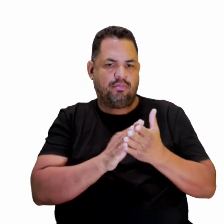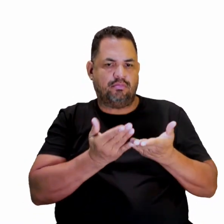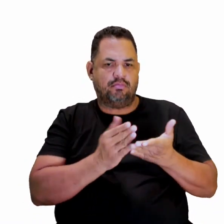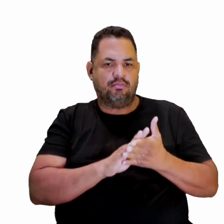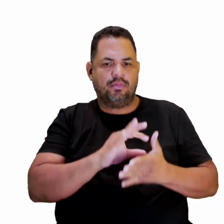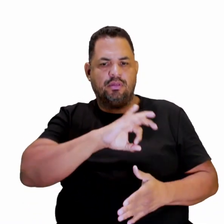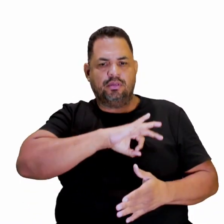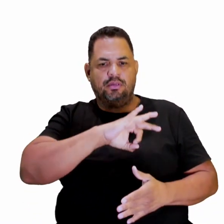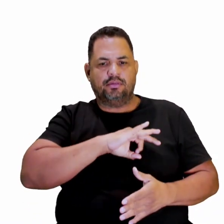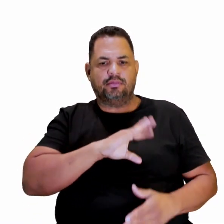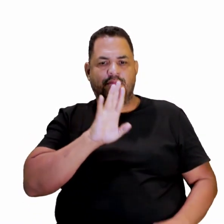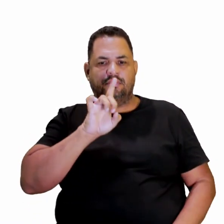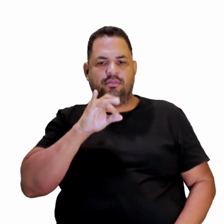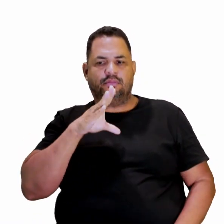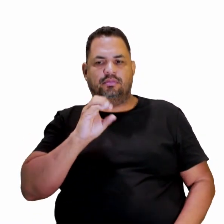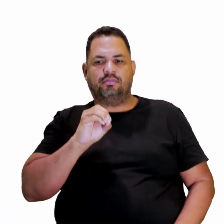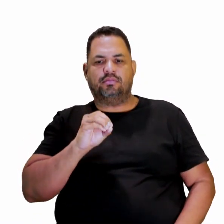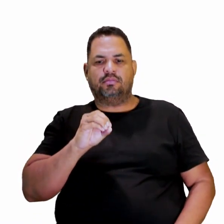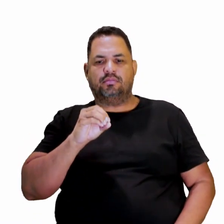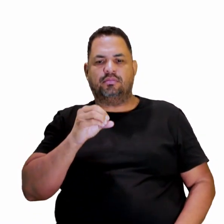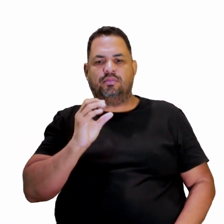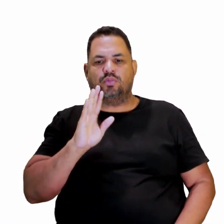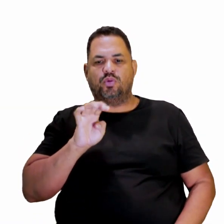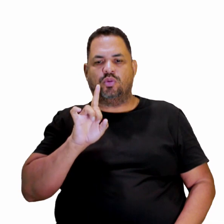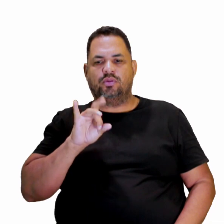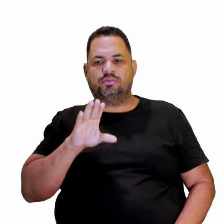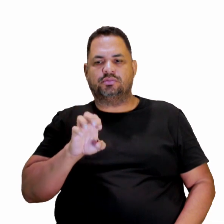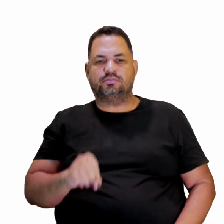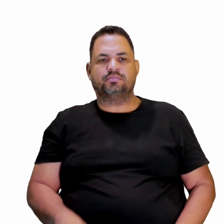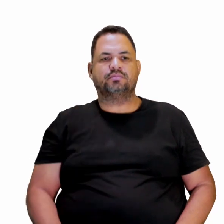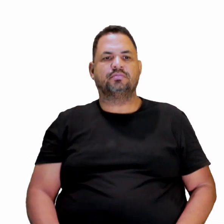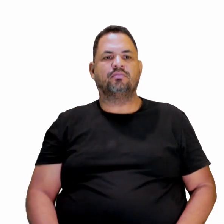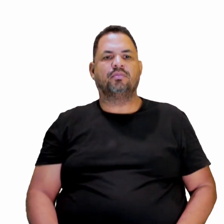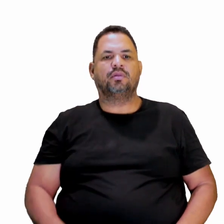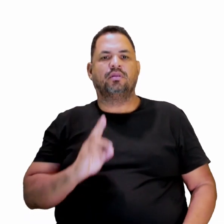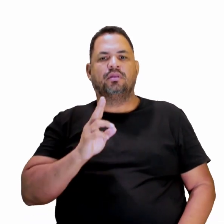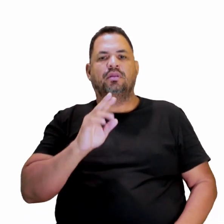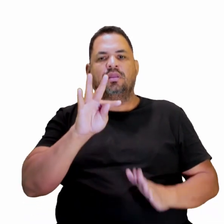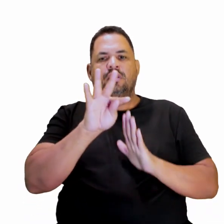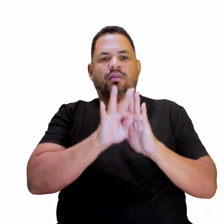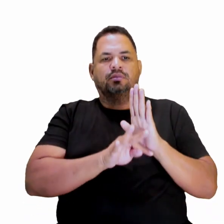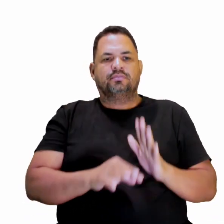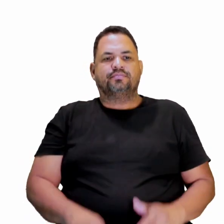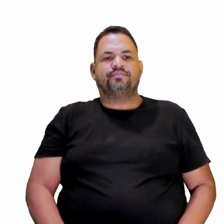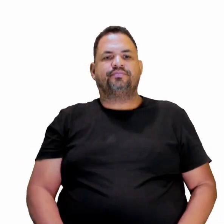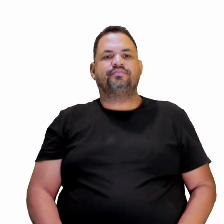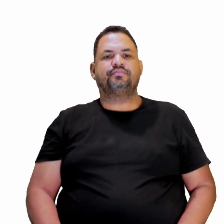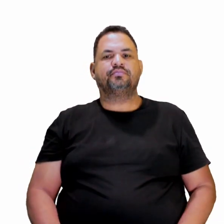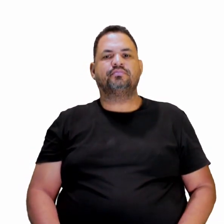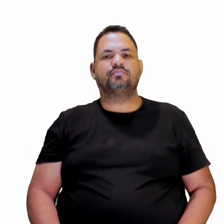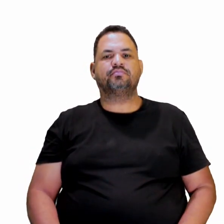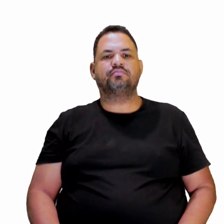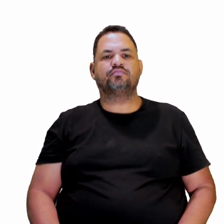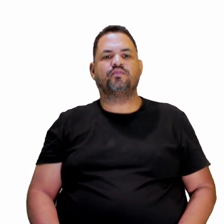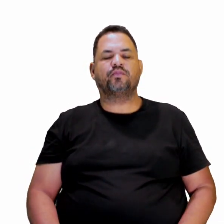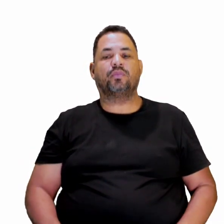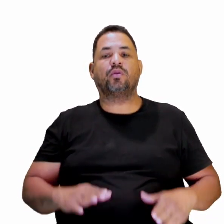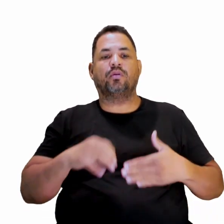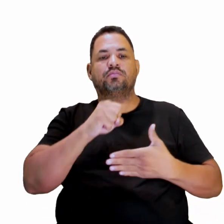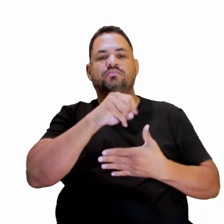aconteceu. Falou lá de um bilhete que entregou a esse inspetor. Continuando com o texto, Murder the Station, qual a